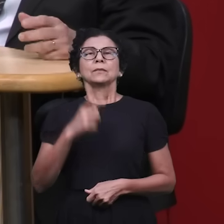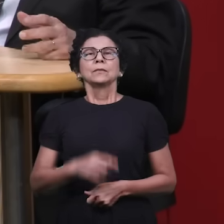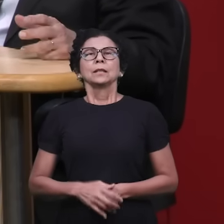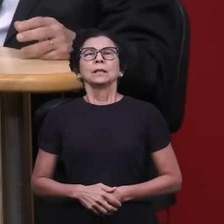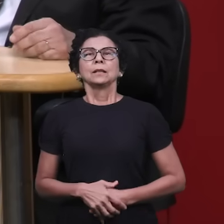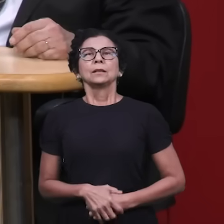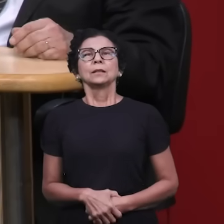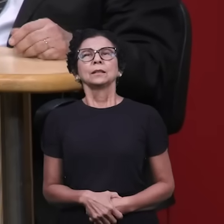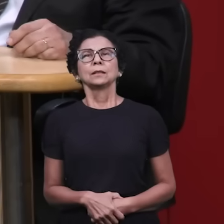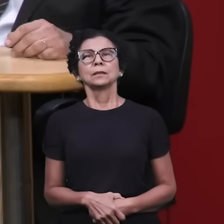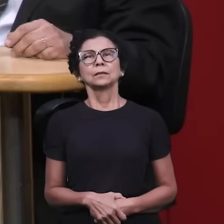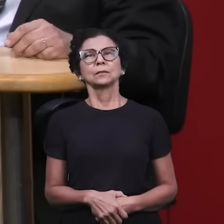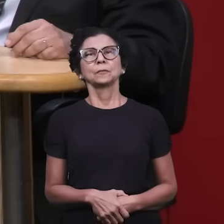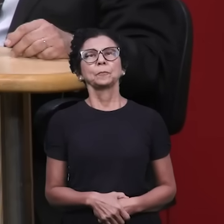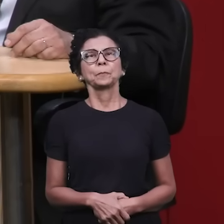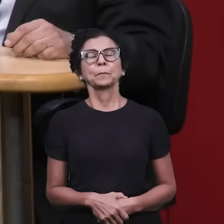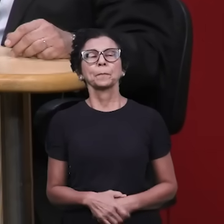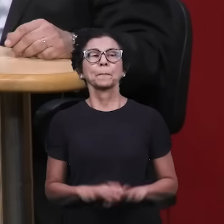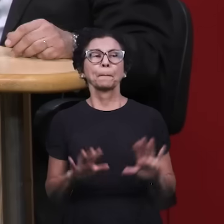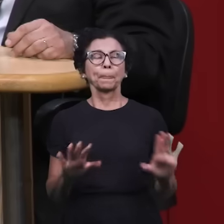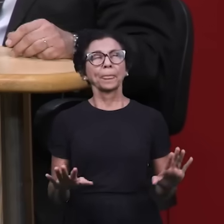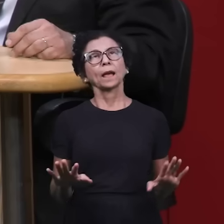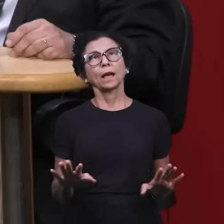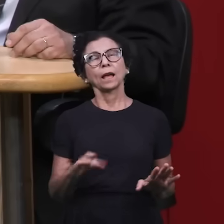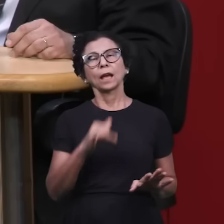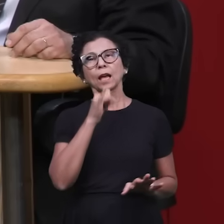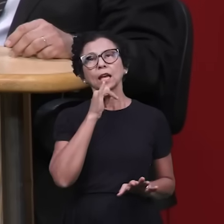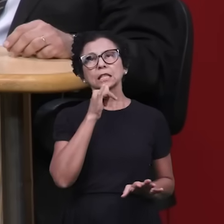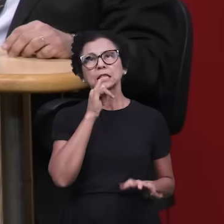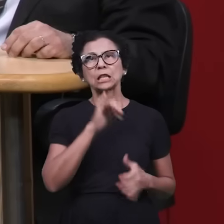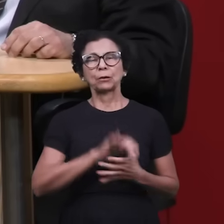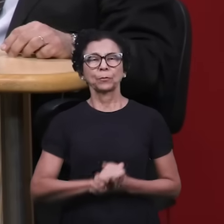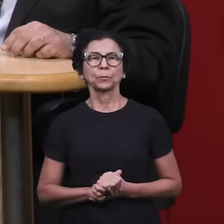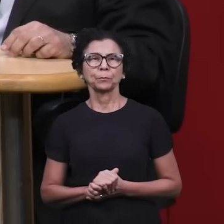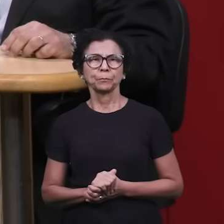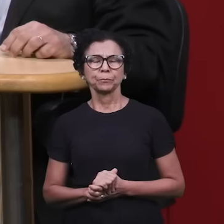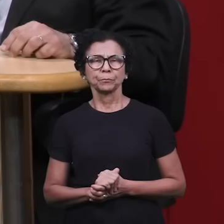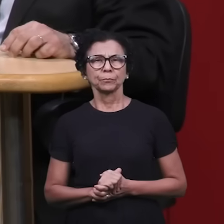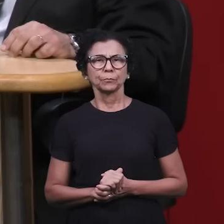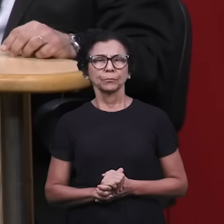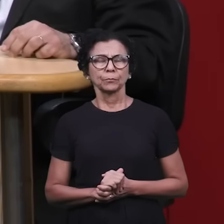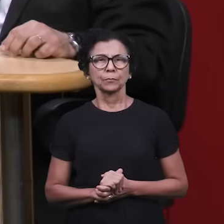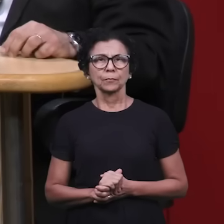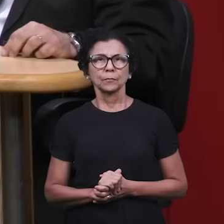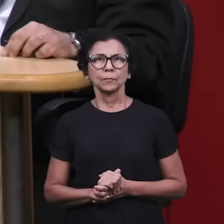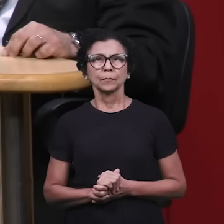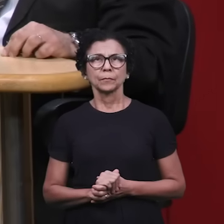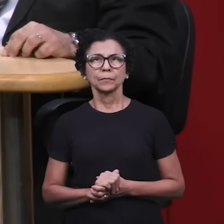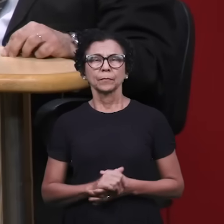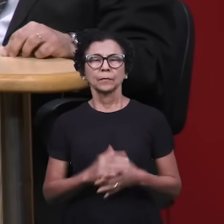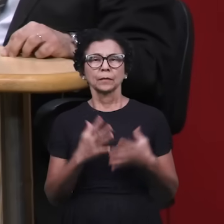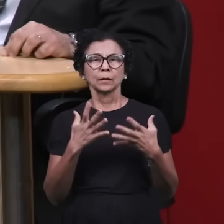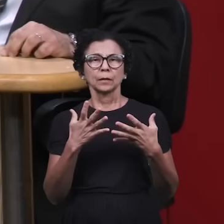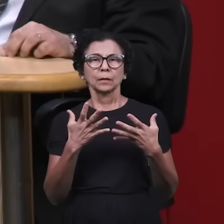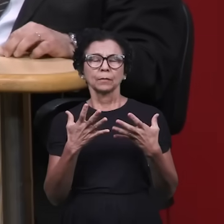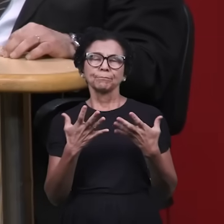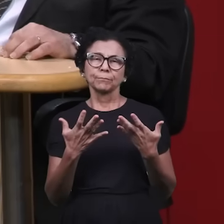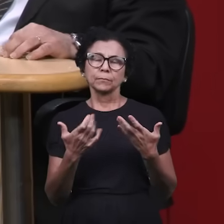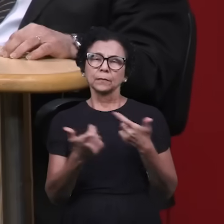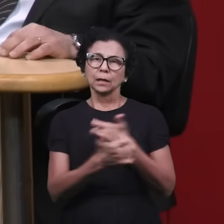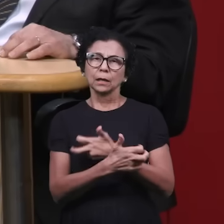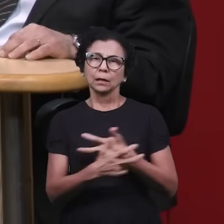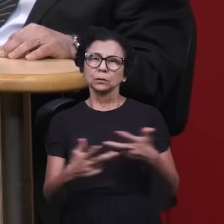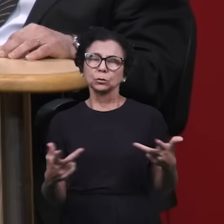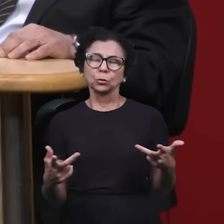Vai ter. Mas tudo é para dizer assim, ó, eu quero as coisas sem Deus, para eliminar